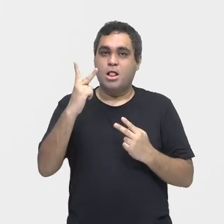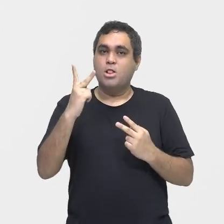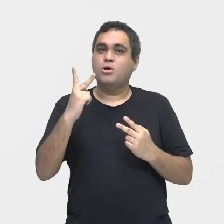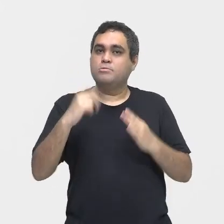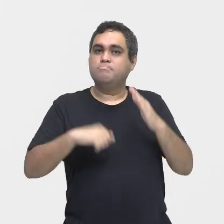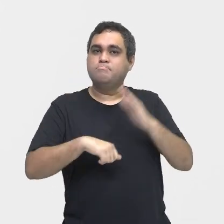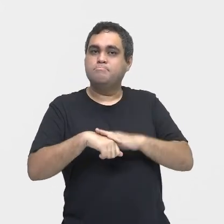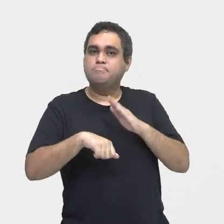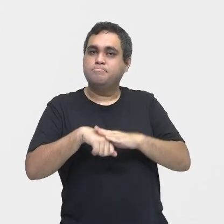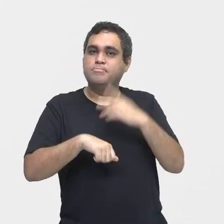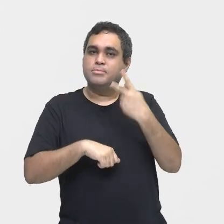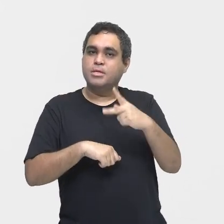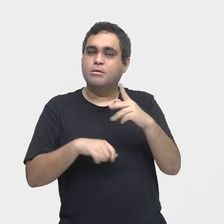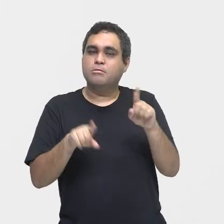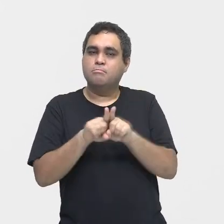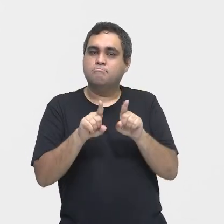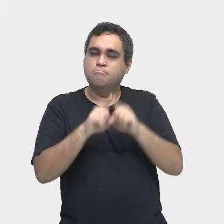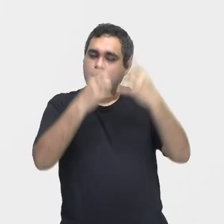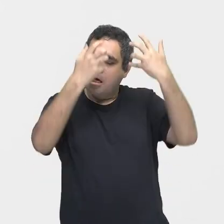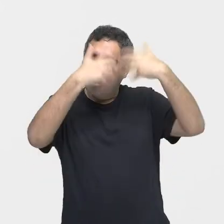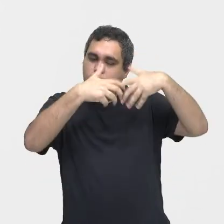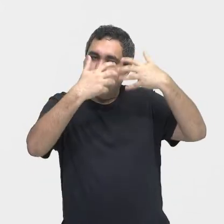e refletir a respeito deles,